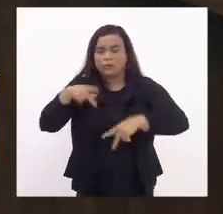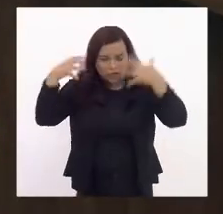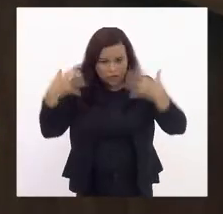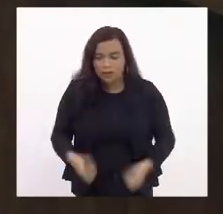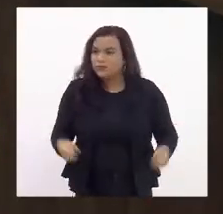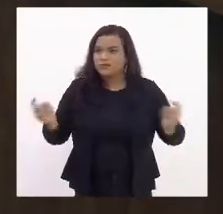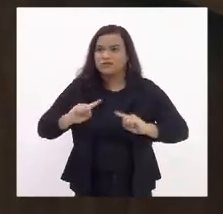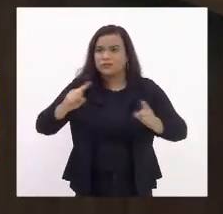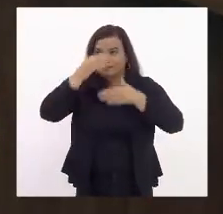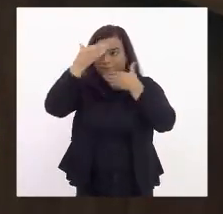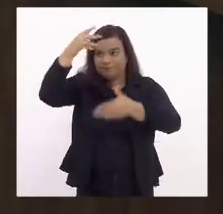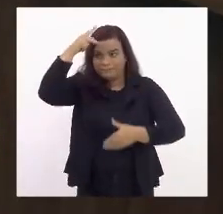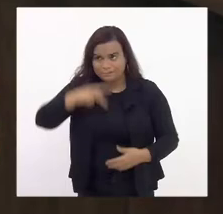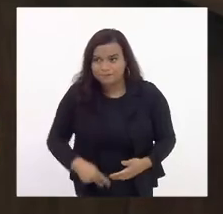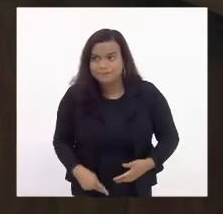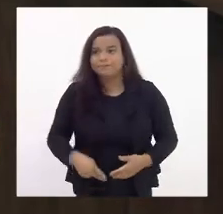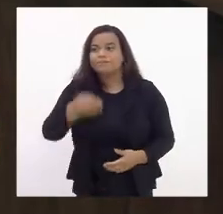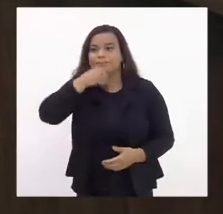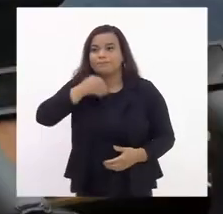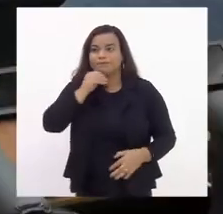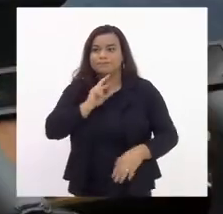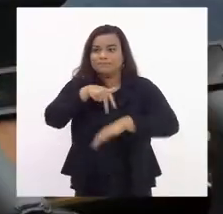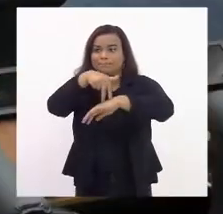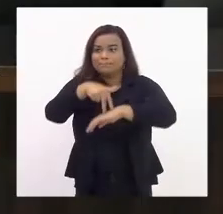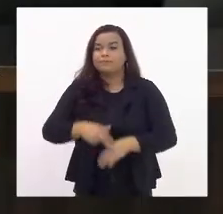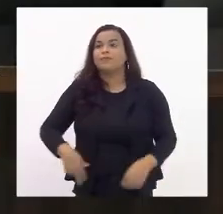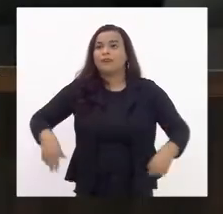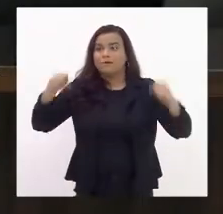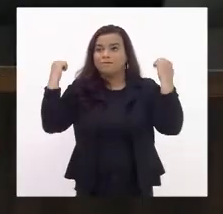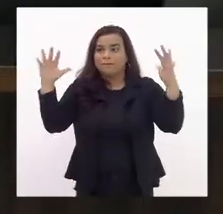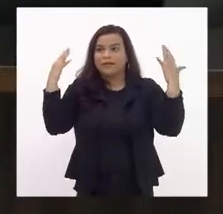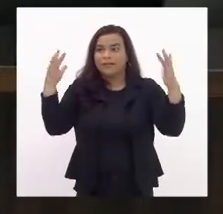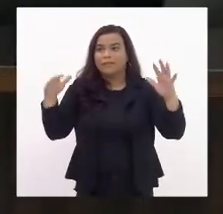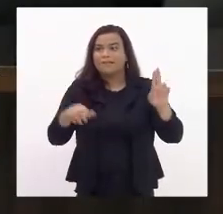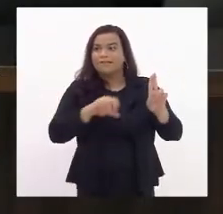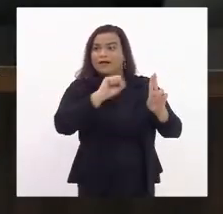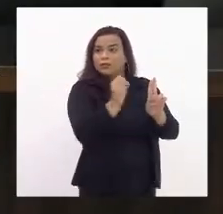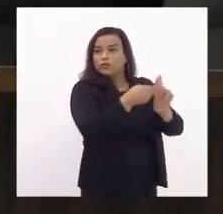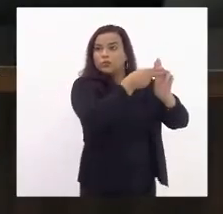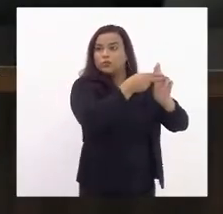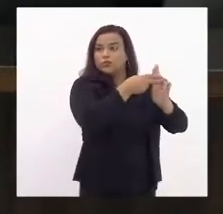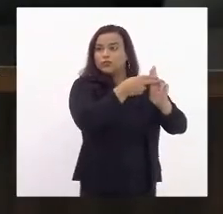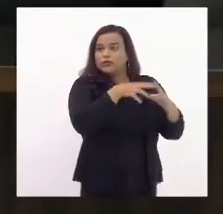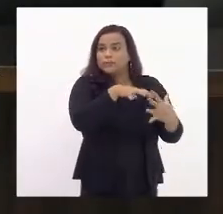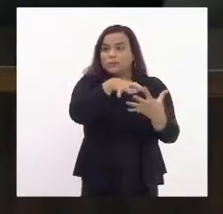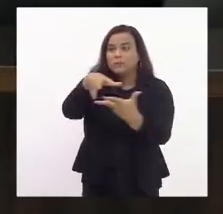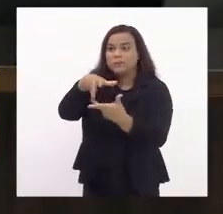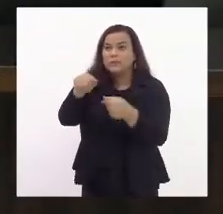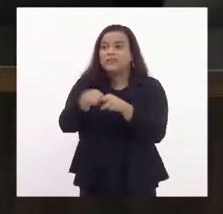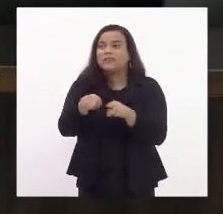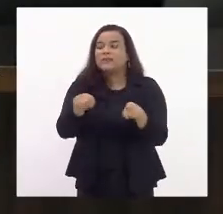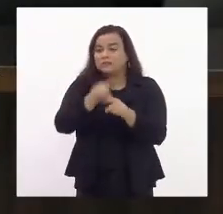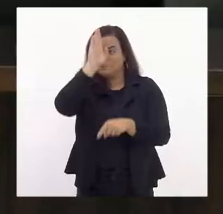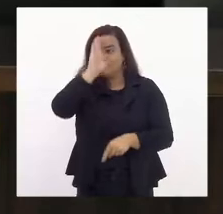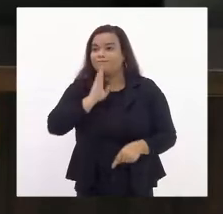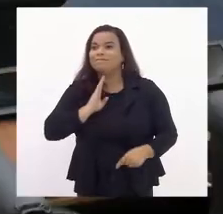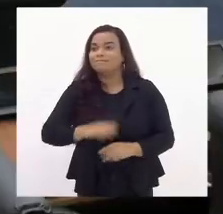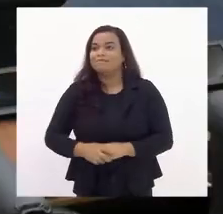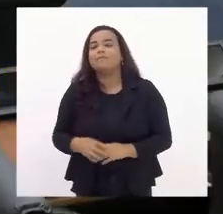população. Obrigado, presidente, pela oportunidade. Viva o SUS universal e gratuito. Deputada Renata